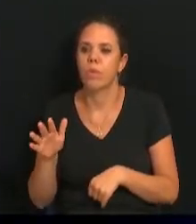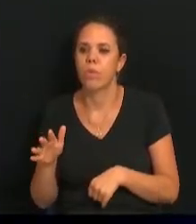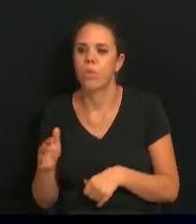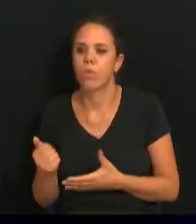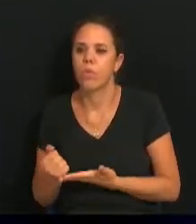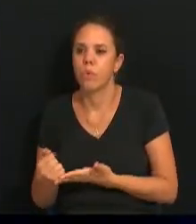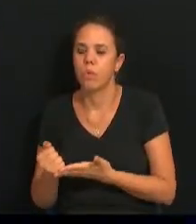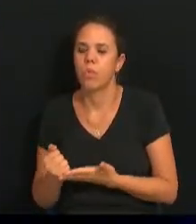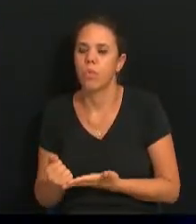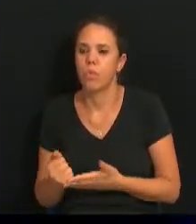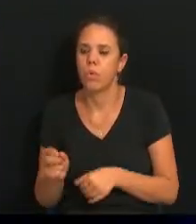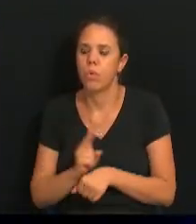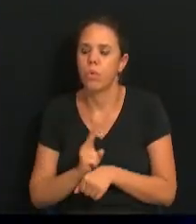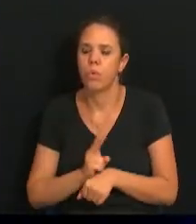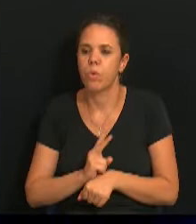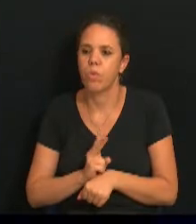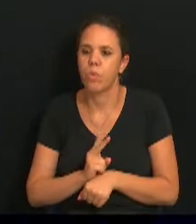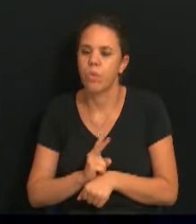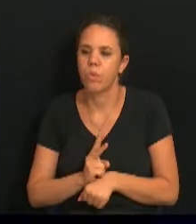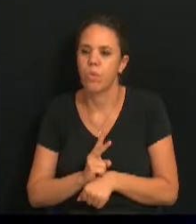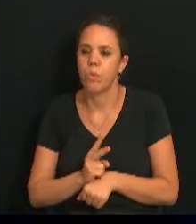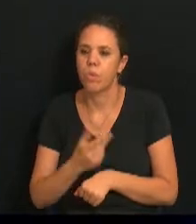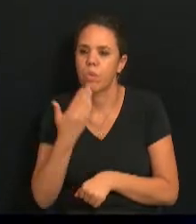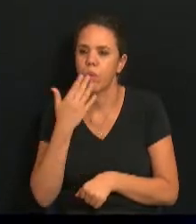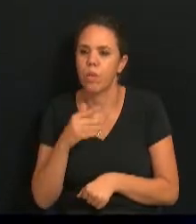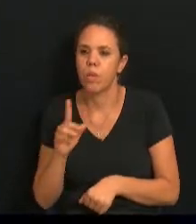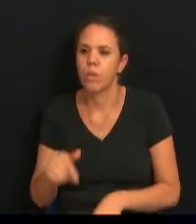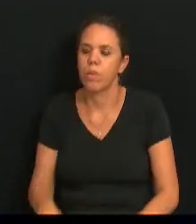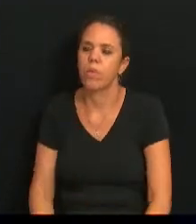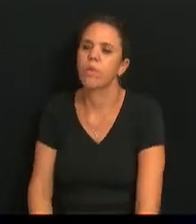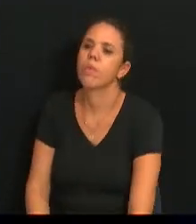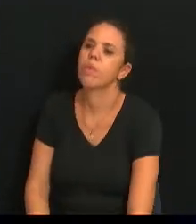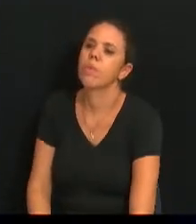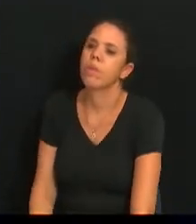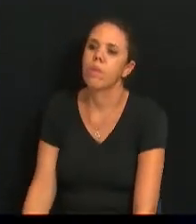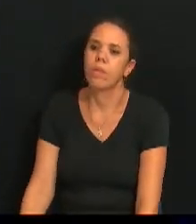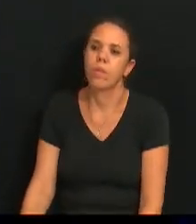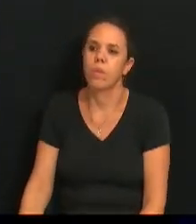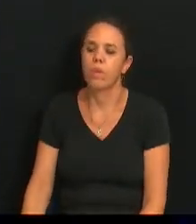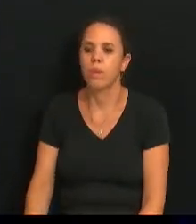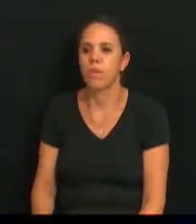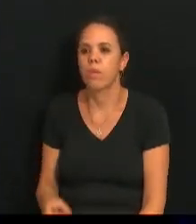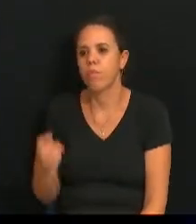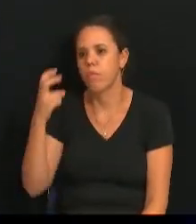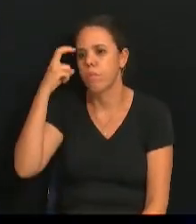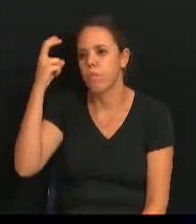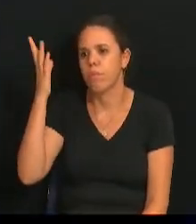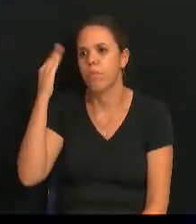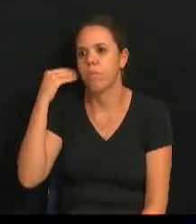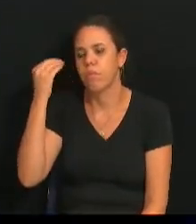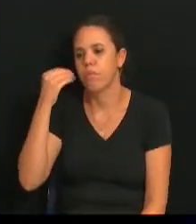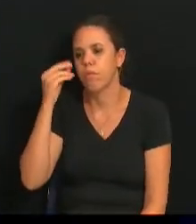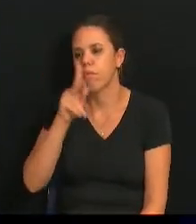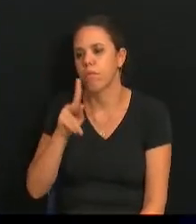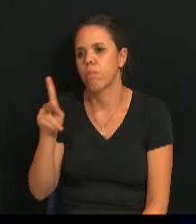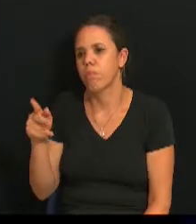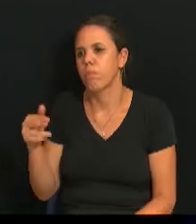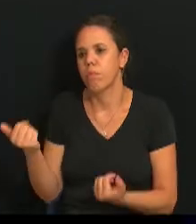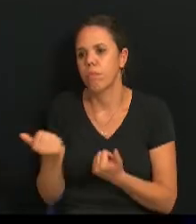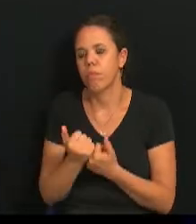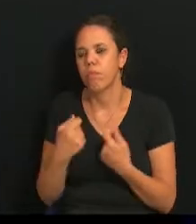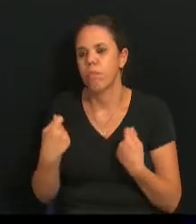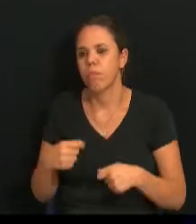auxiliares, monitores, agentes de educação infantil, são profissionais de notório saber, profissionais que precisam